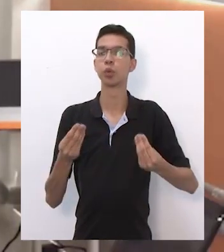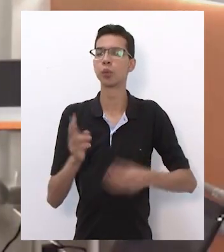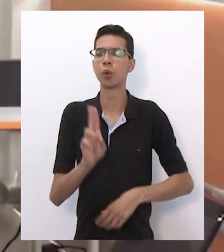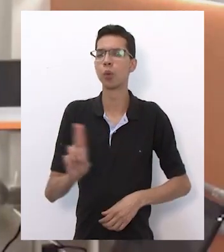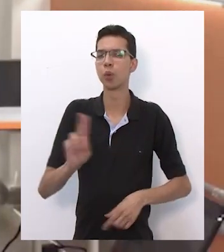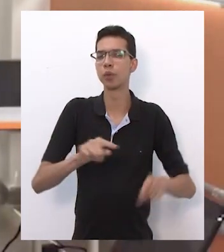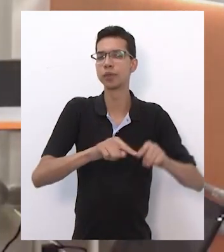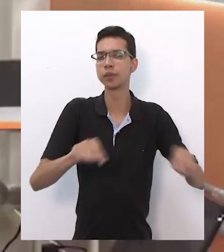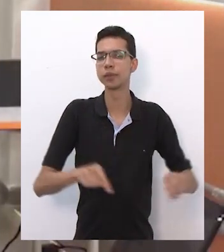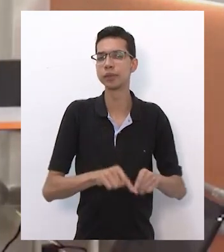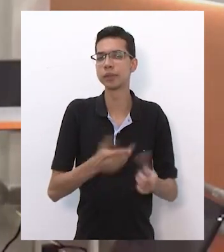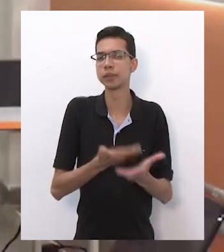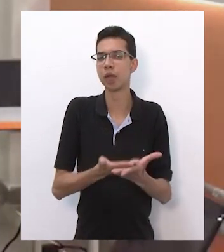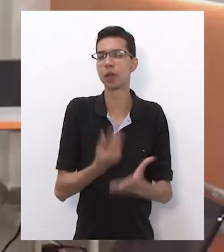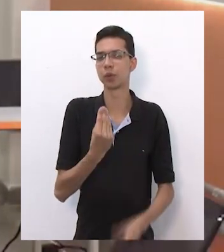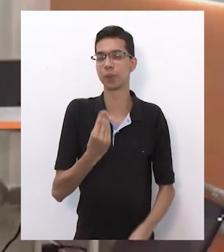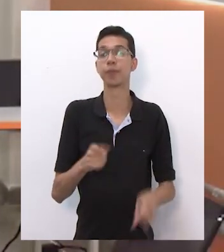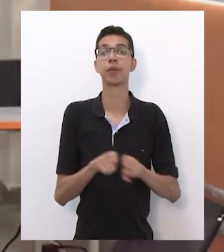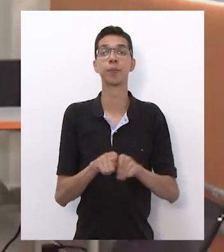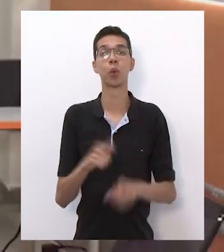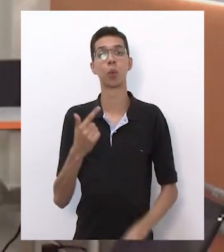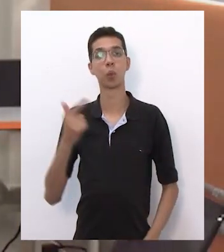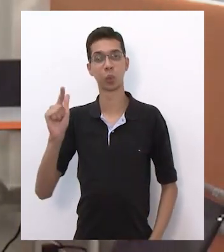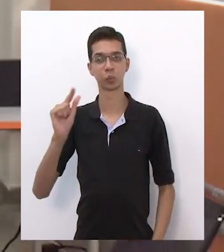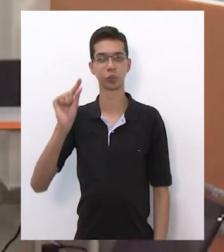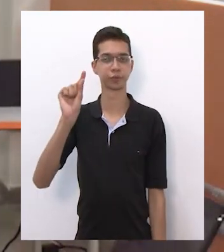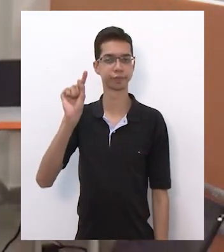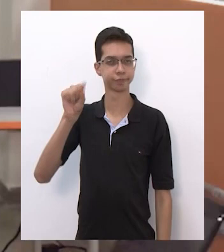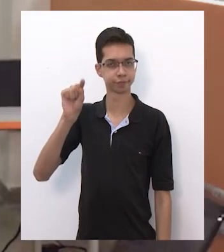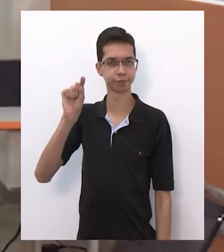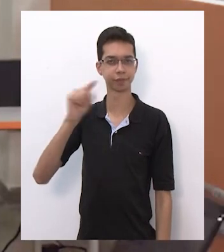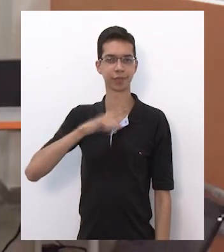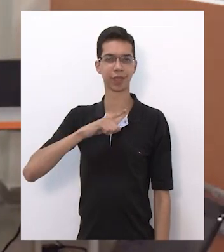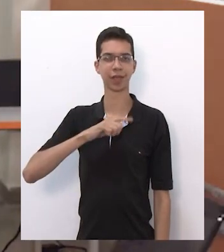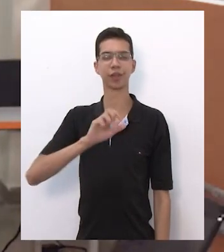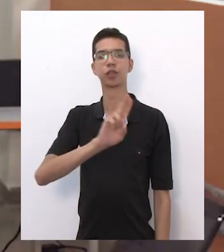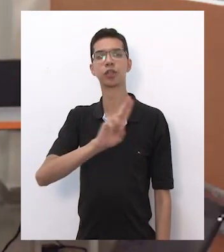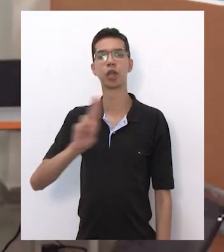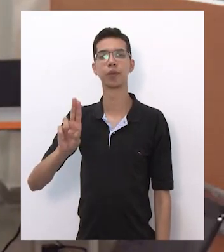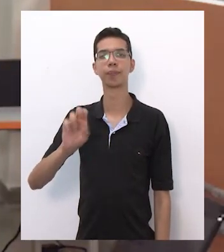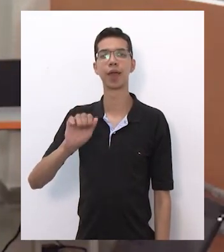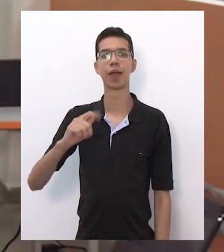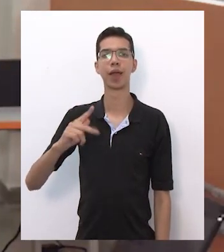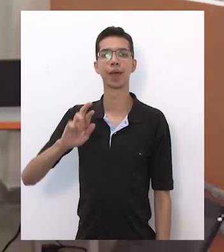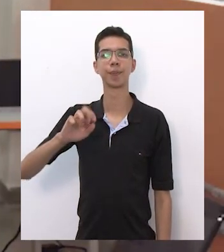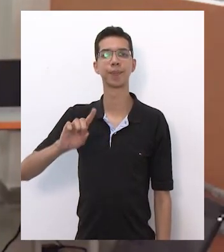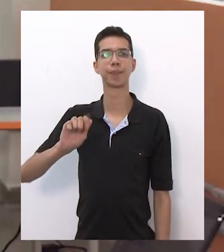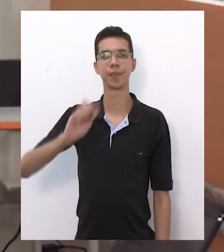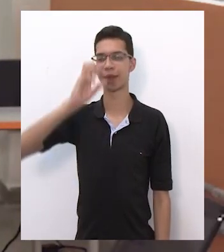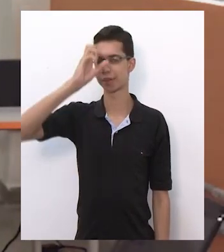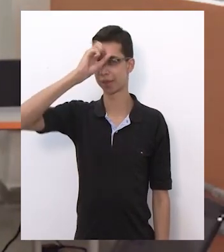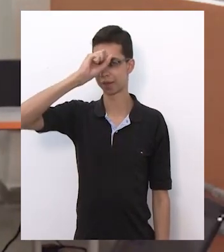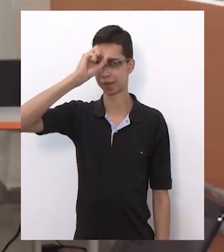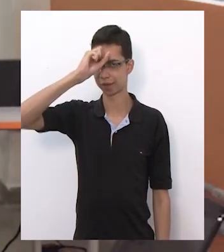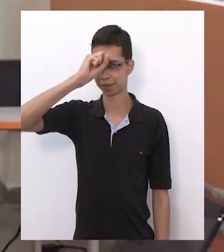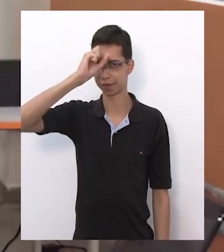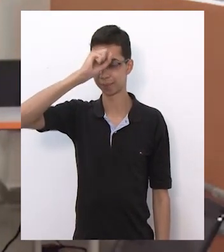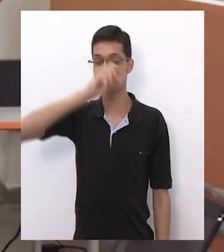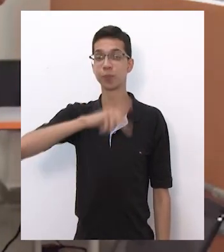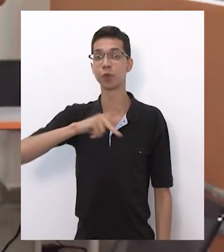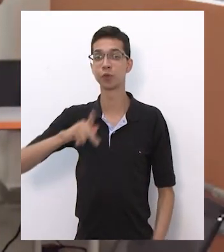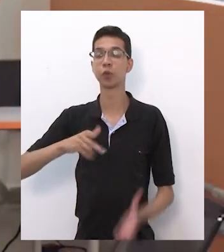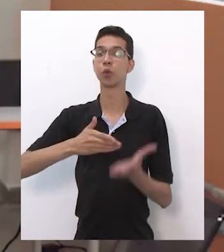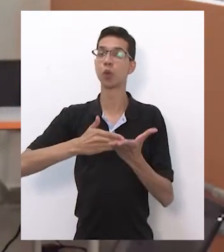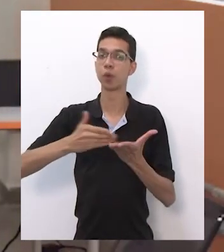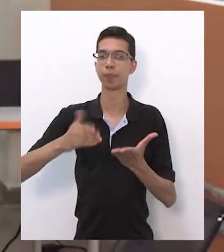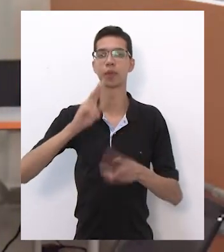Temos também o Aprenda. Os primeiros passos, é um tutorial que o professor vai ter para poder iniciar a sua jornada no